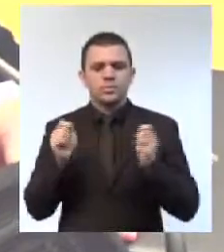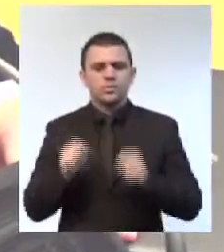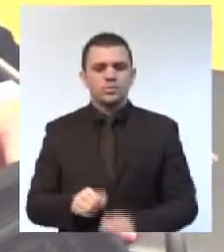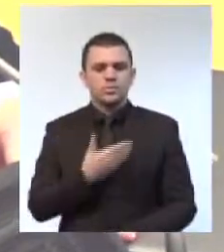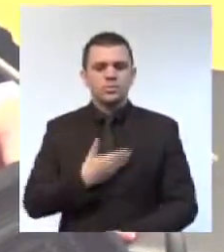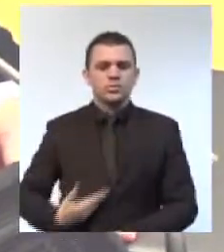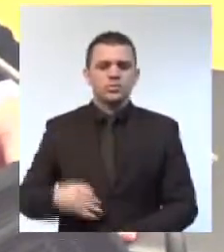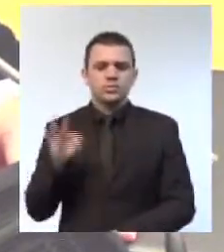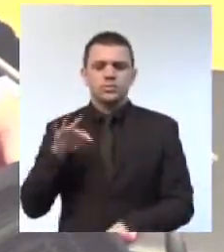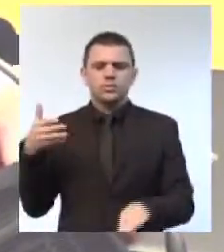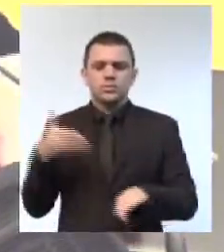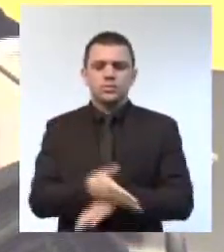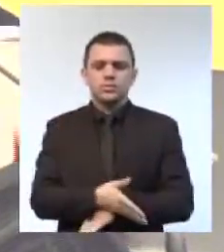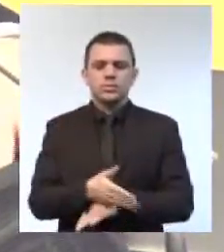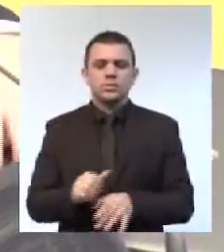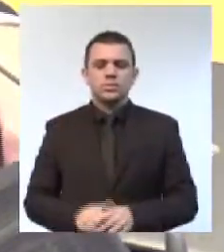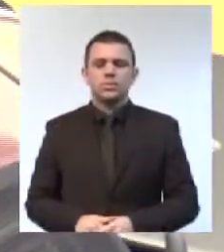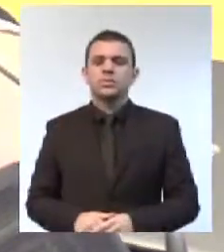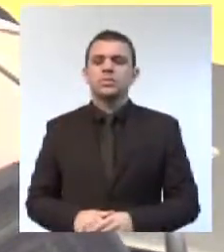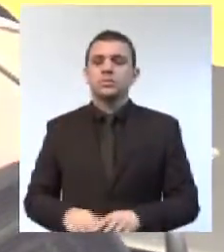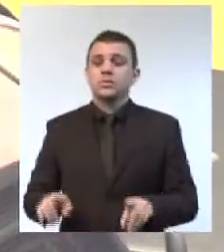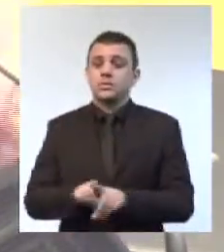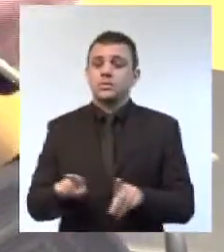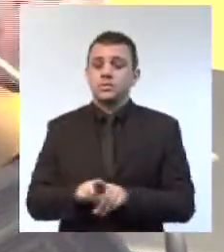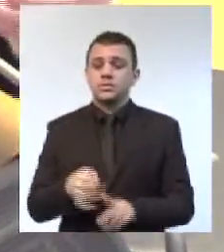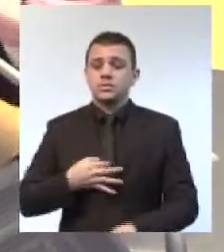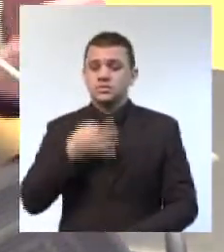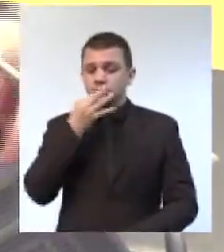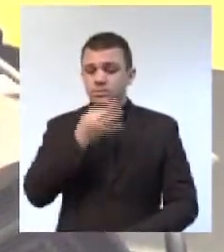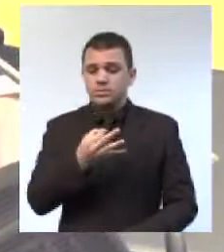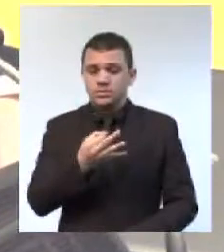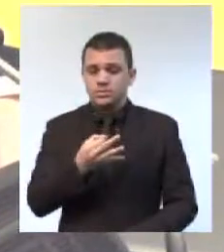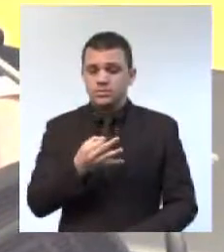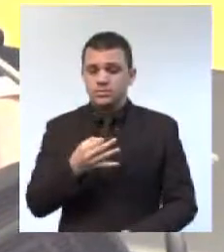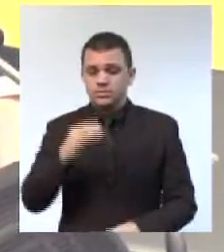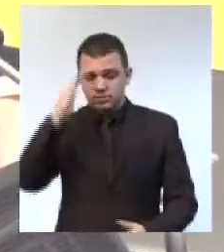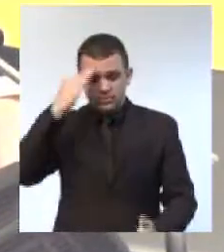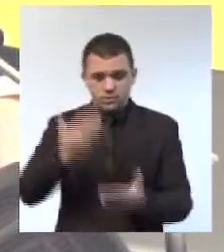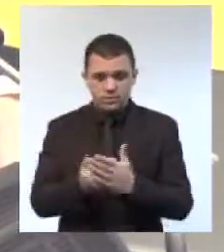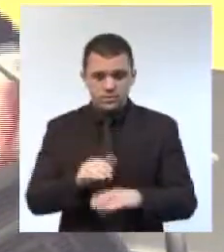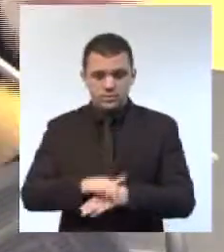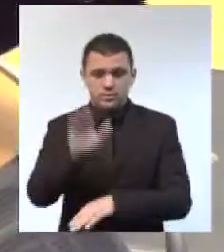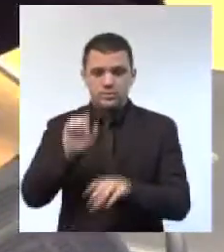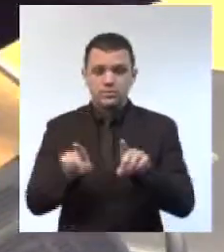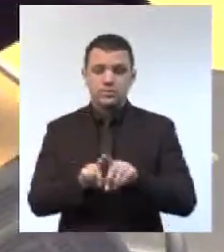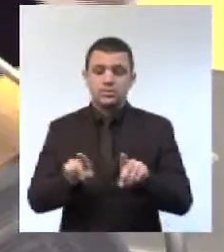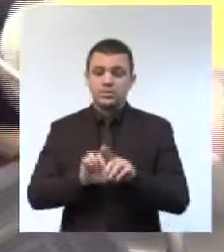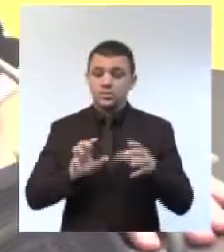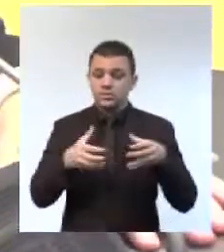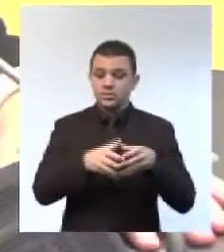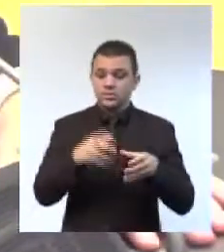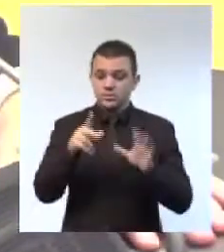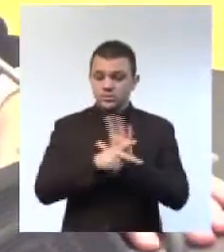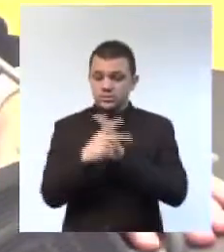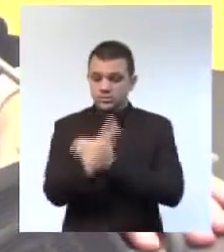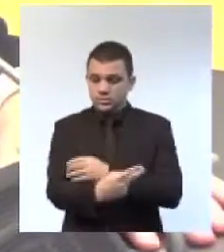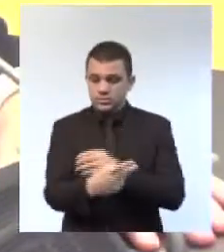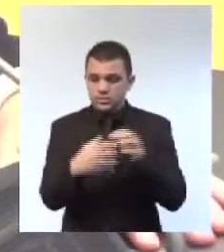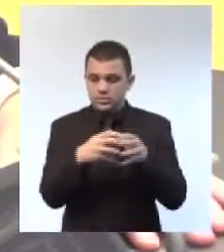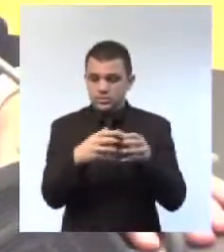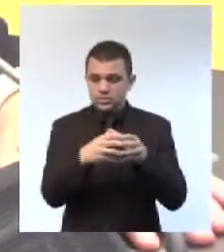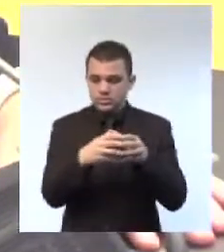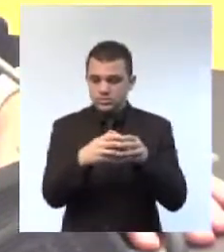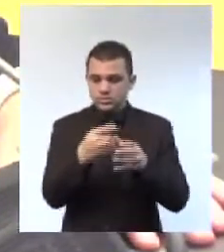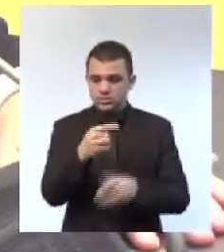e aí me faz ter uma convicção ainda mais forte de que o grupo ao qual pertence o deputado